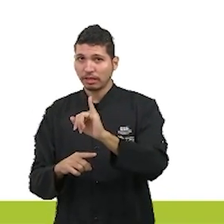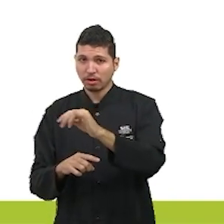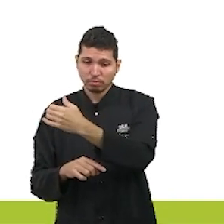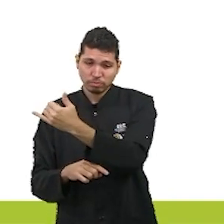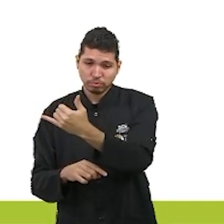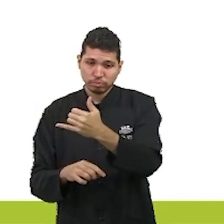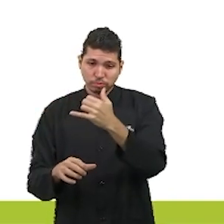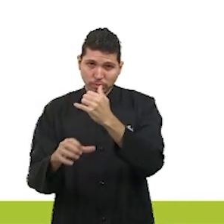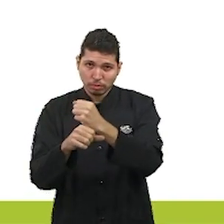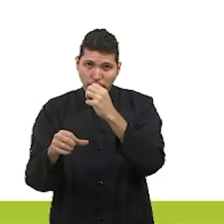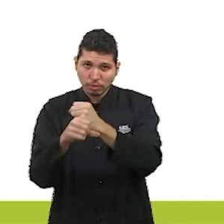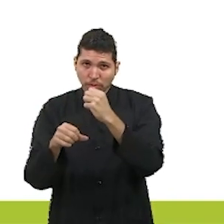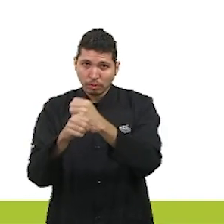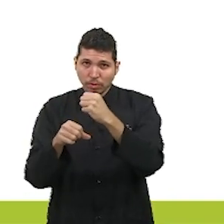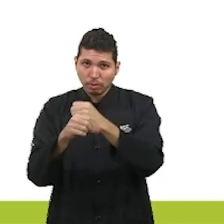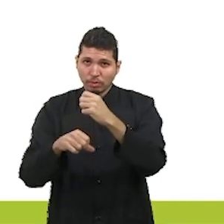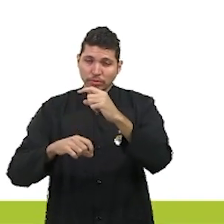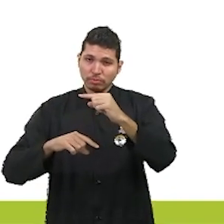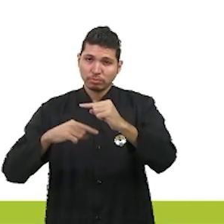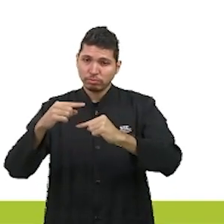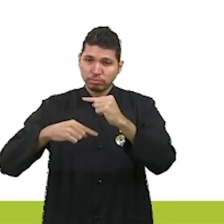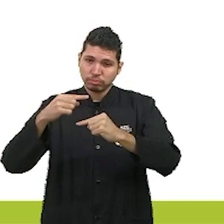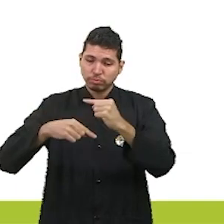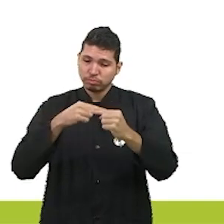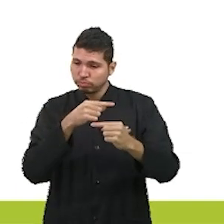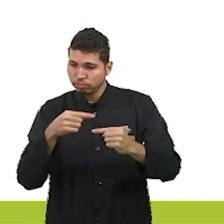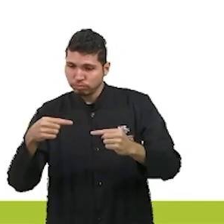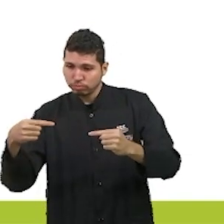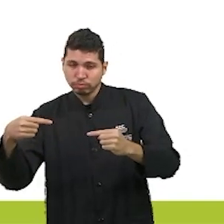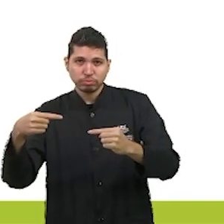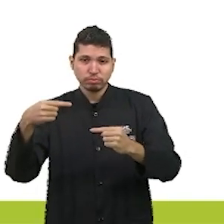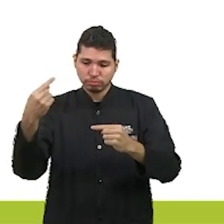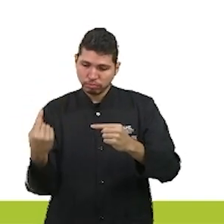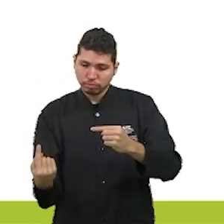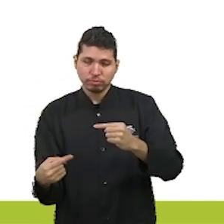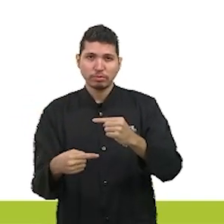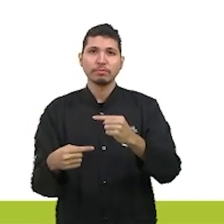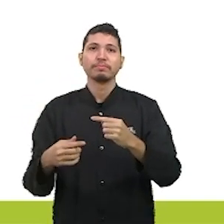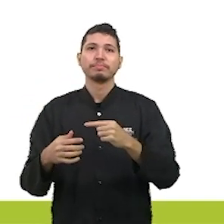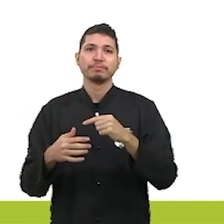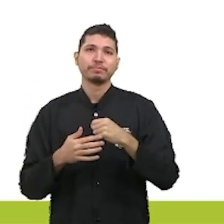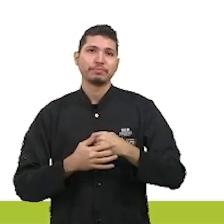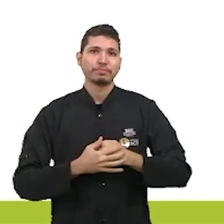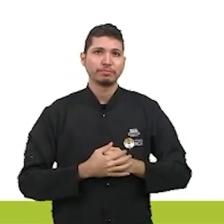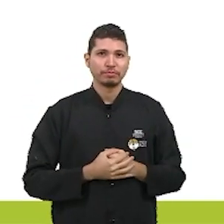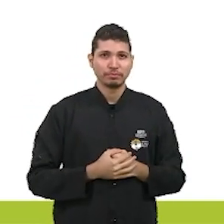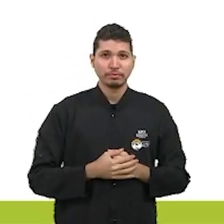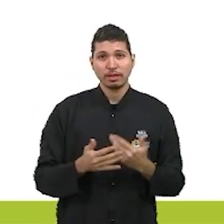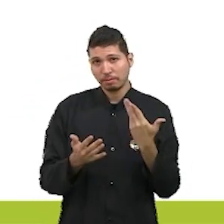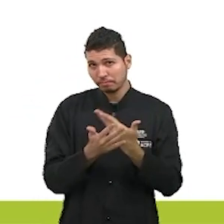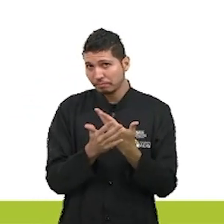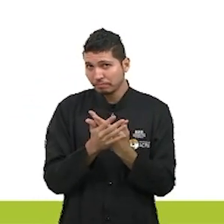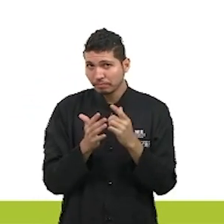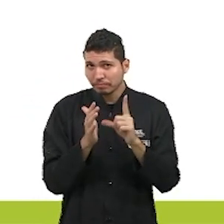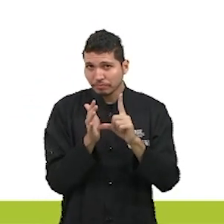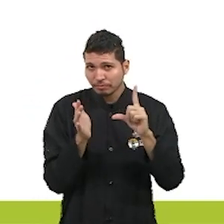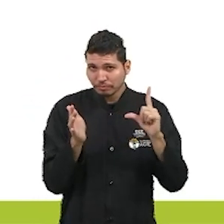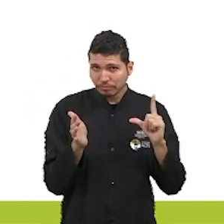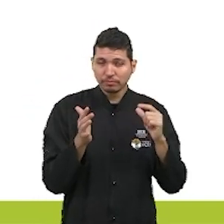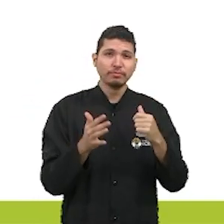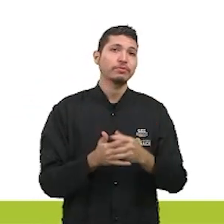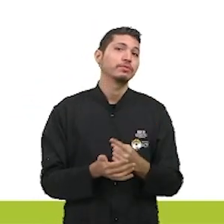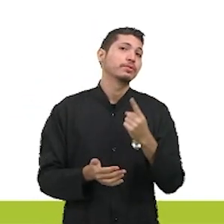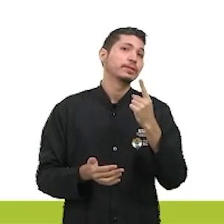circuito. Vocês já viram essa fórmula antes, nas nossas aulas anteriores. Como vocês já